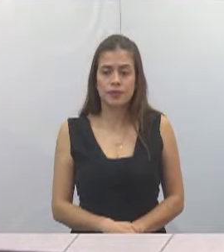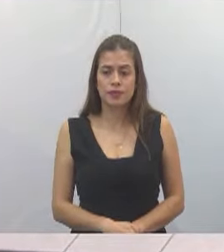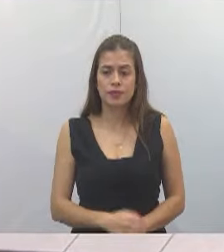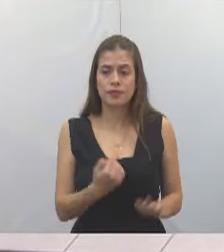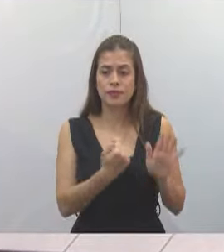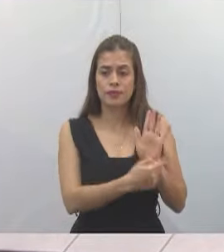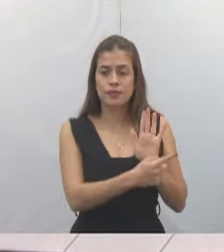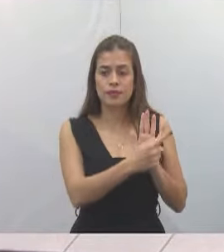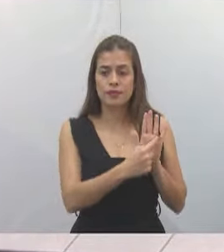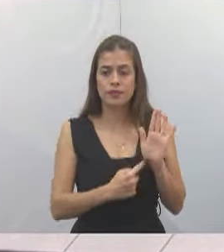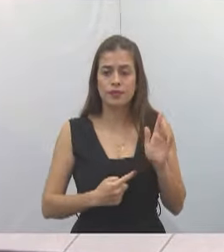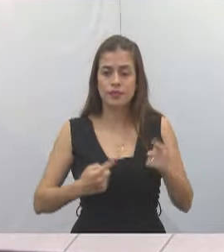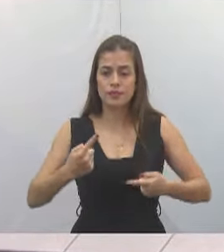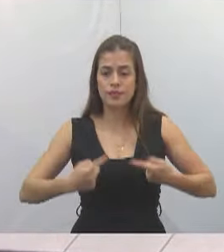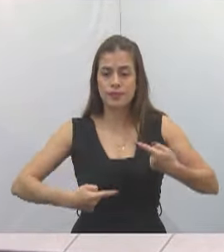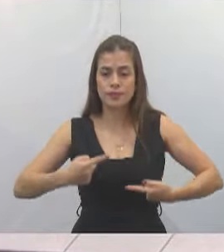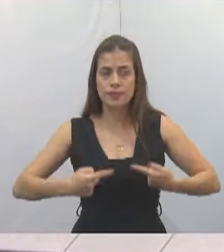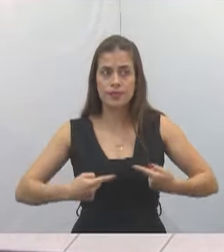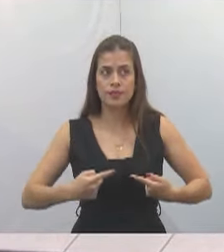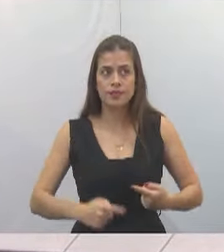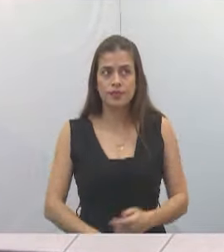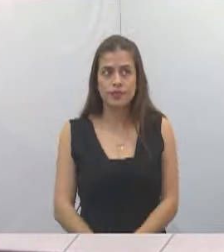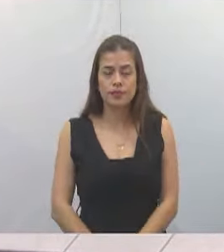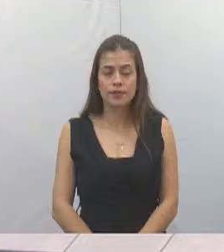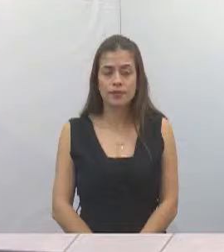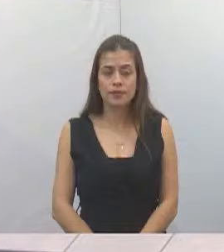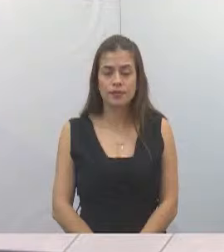O veto continua em discussão.